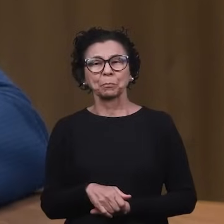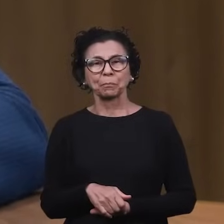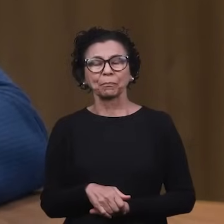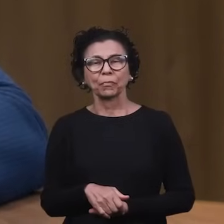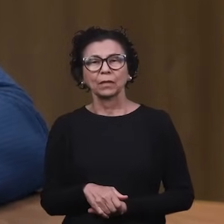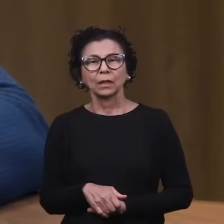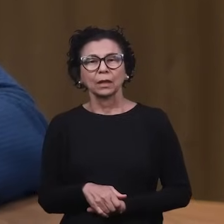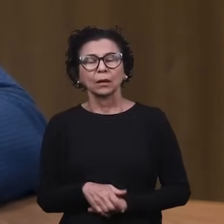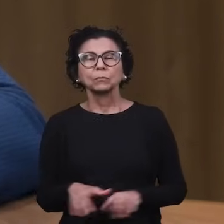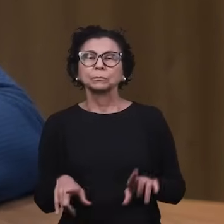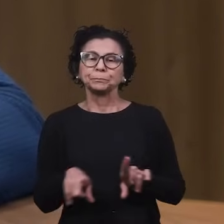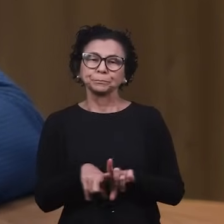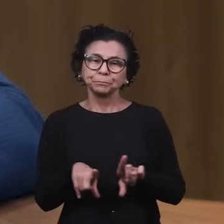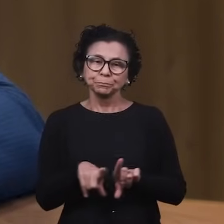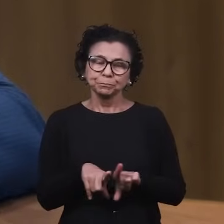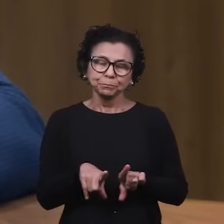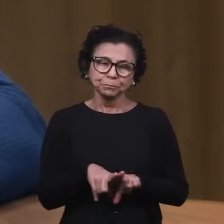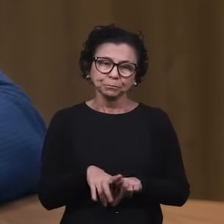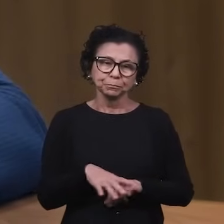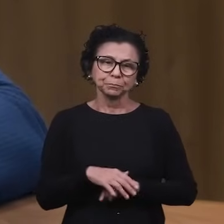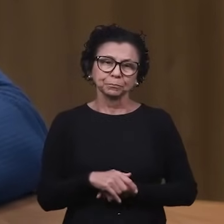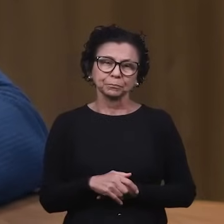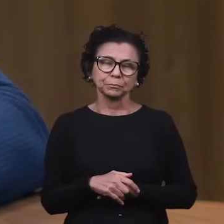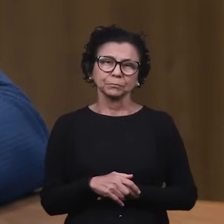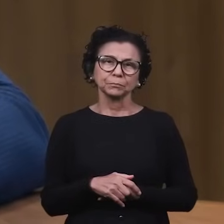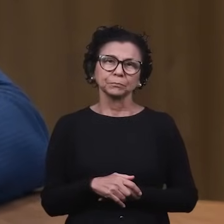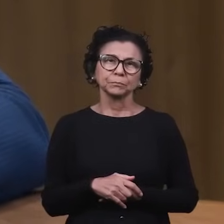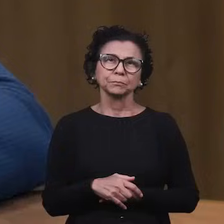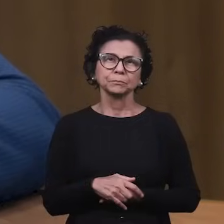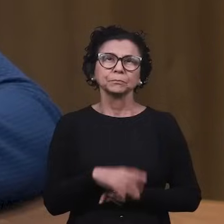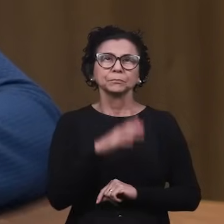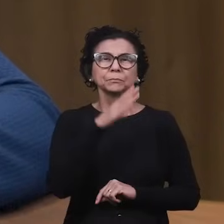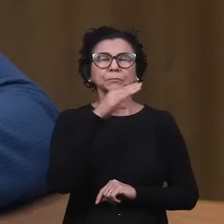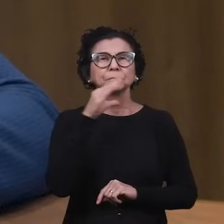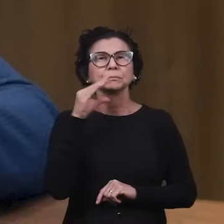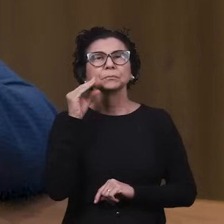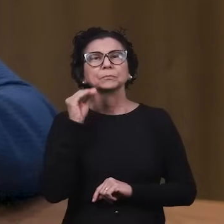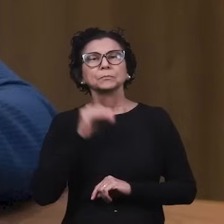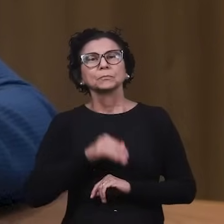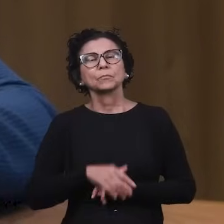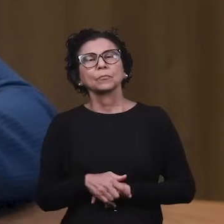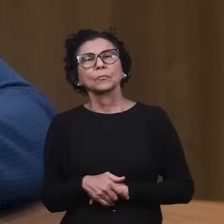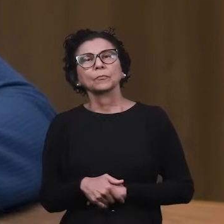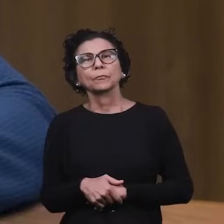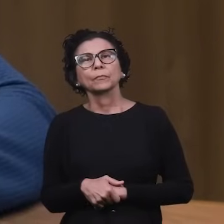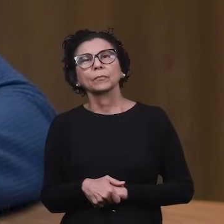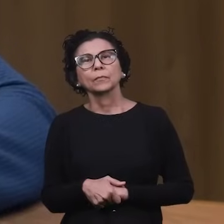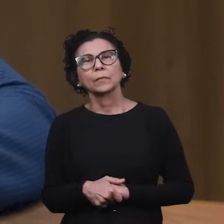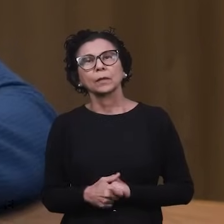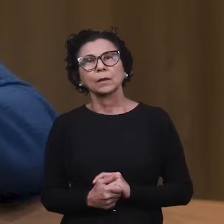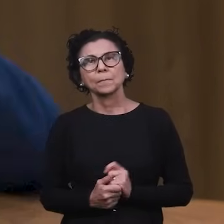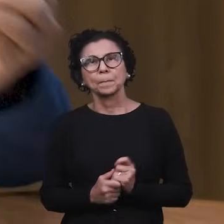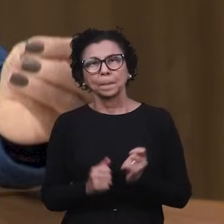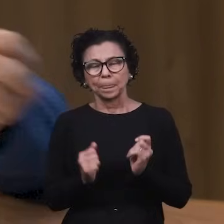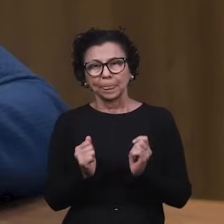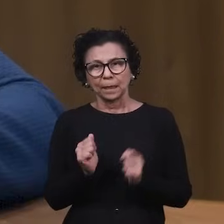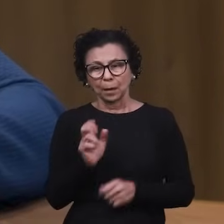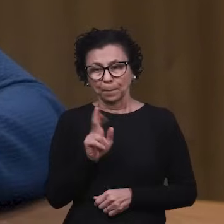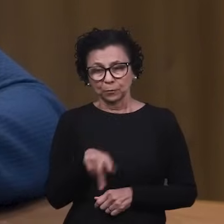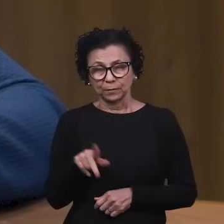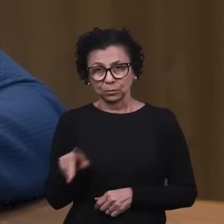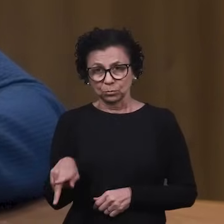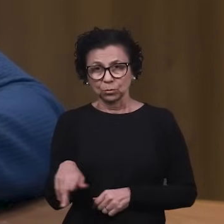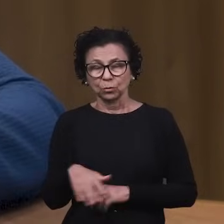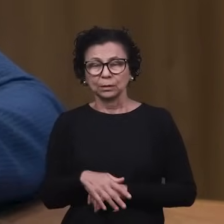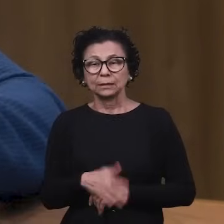eu gostaria de colocar em relação aos adolescentes é que as professoras elas têm que buscar ser amigas